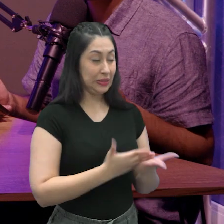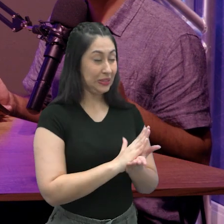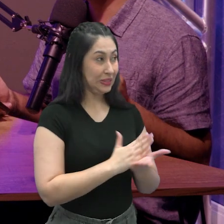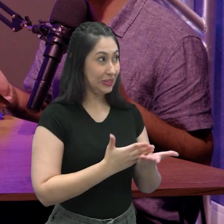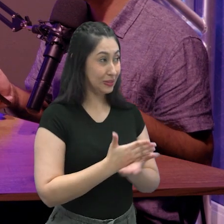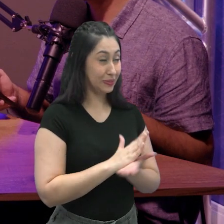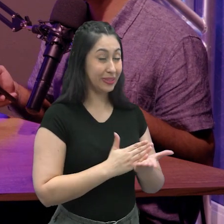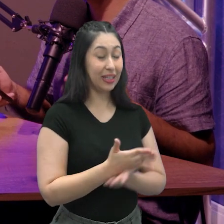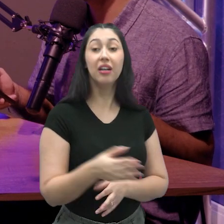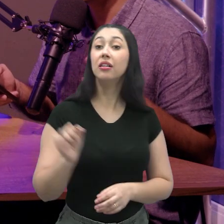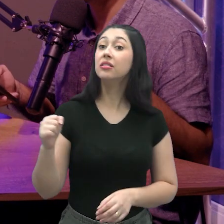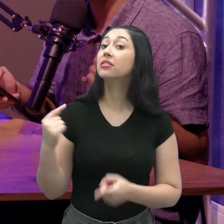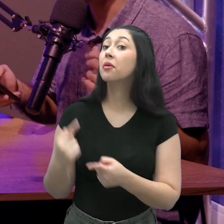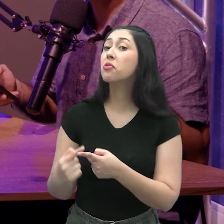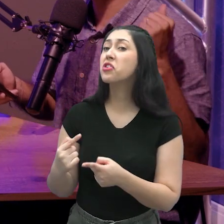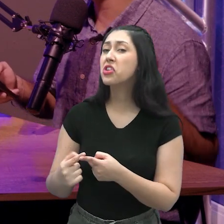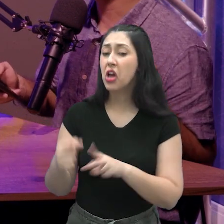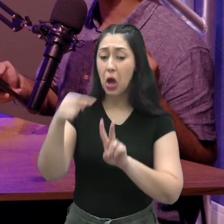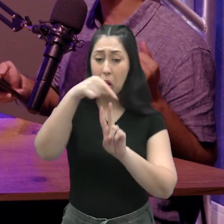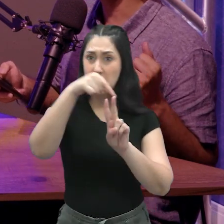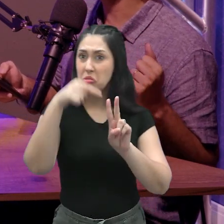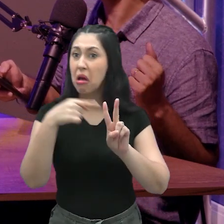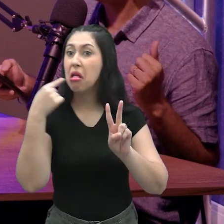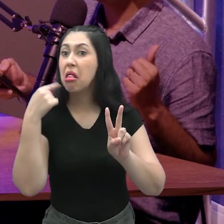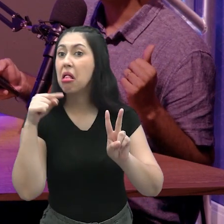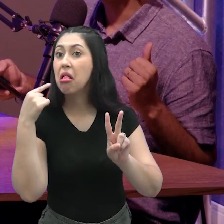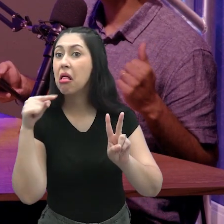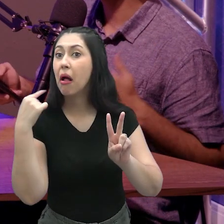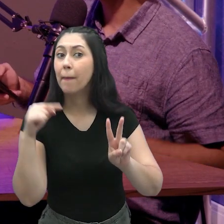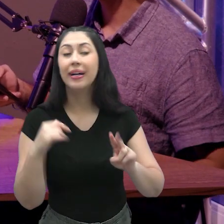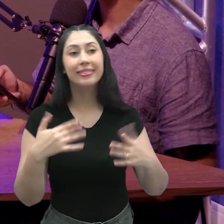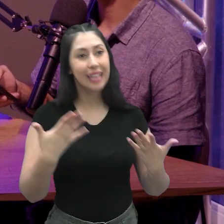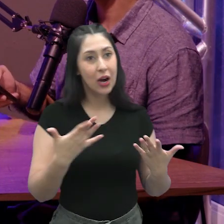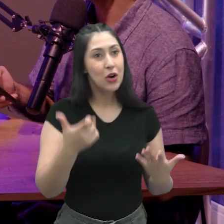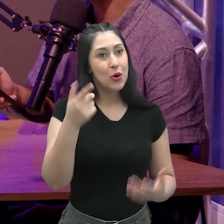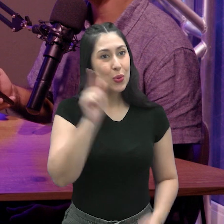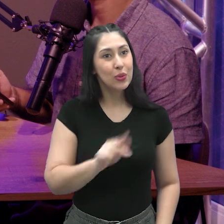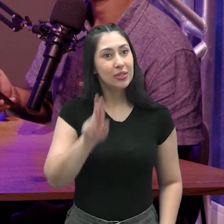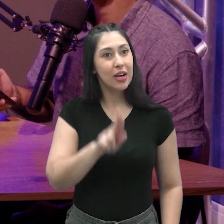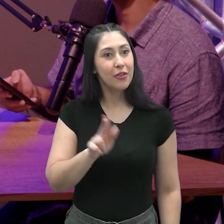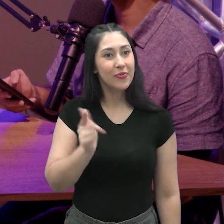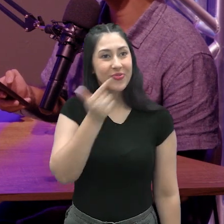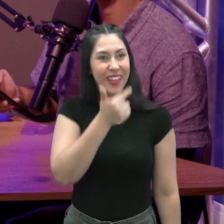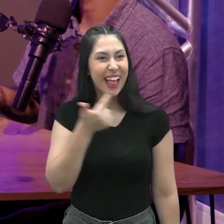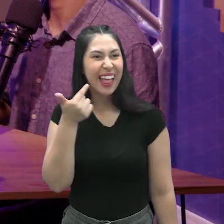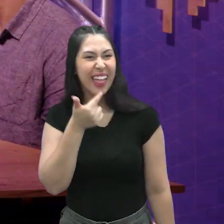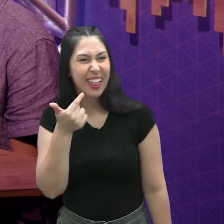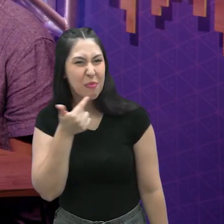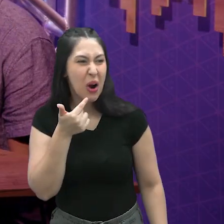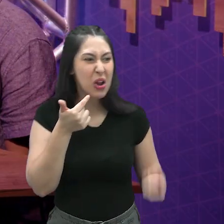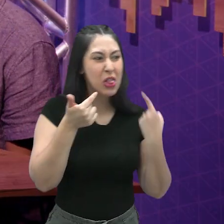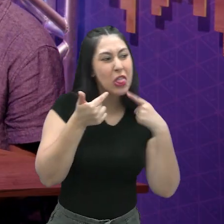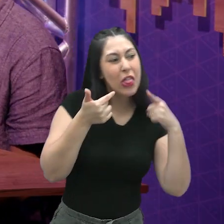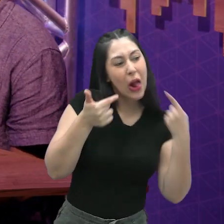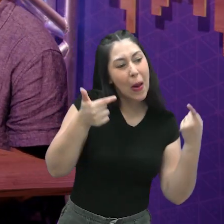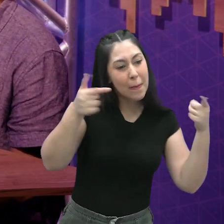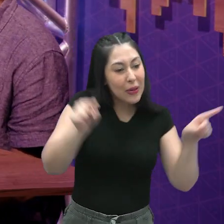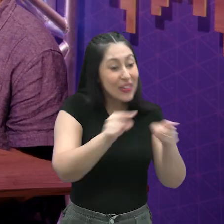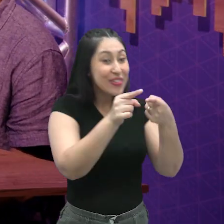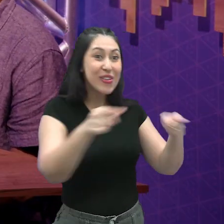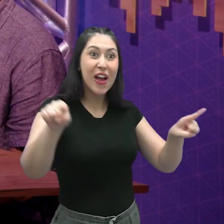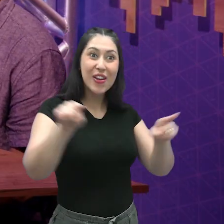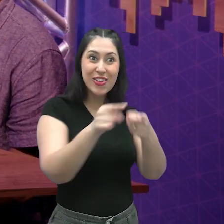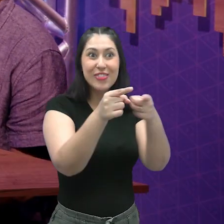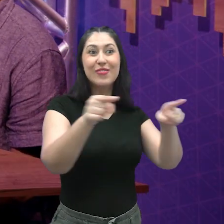Vargas, porque eles traziam um quê de crítica social também. Então eles misturavam humor com crítica social. A música